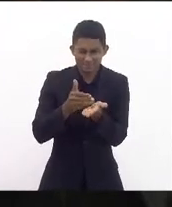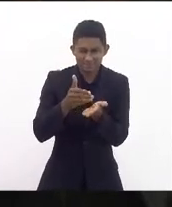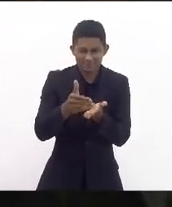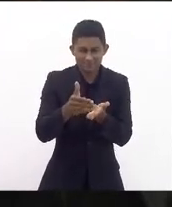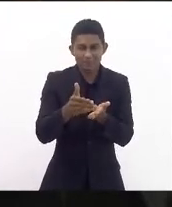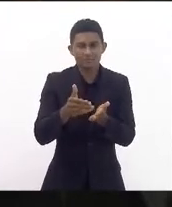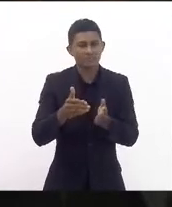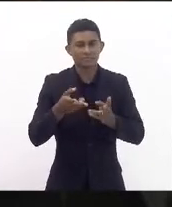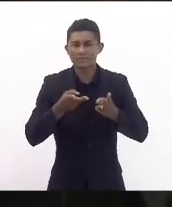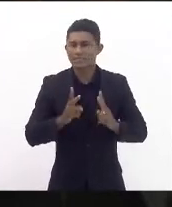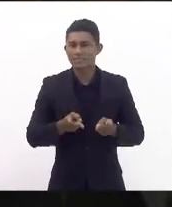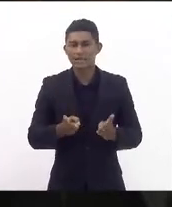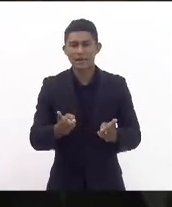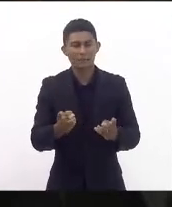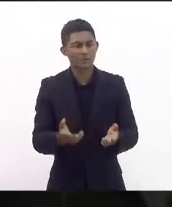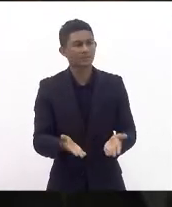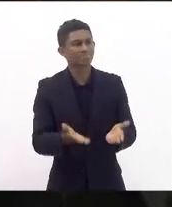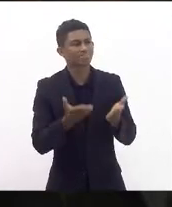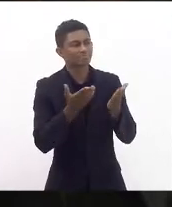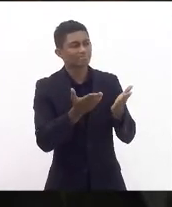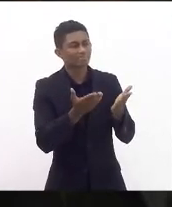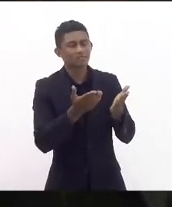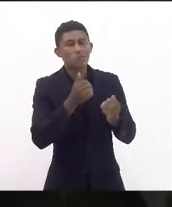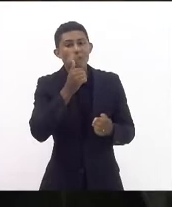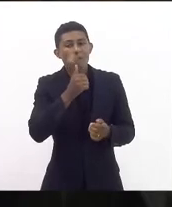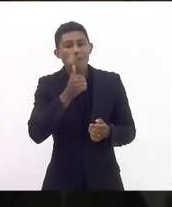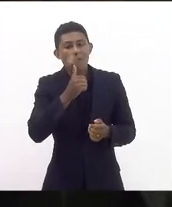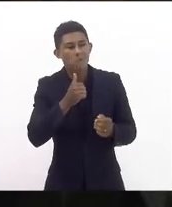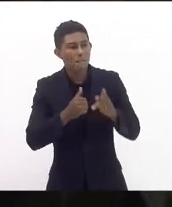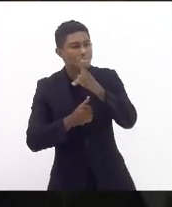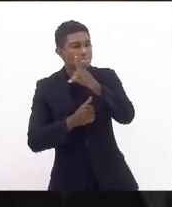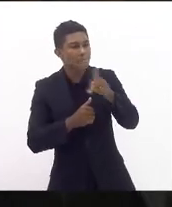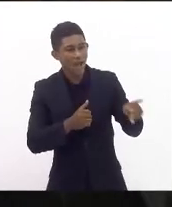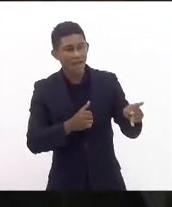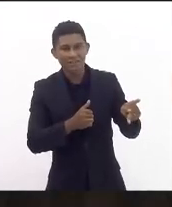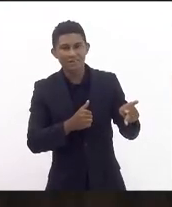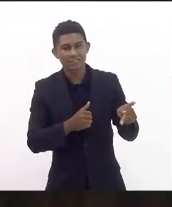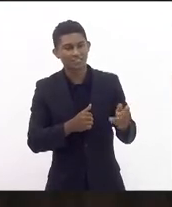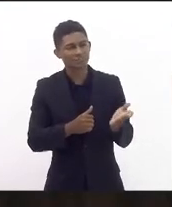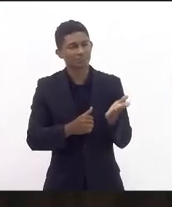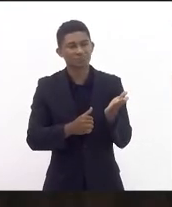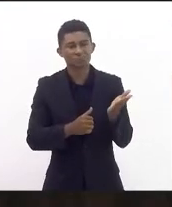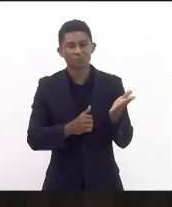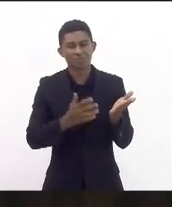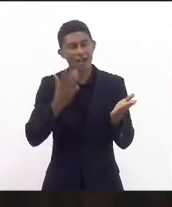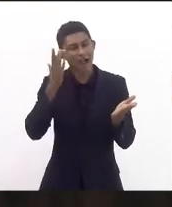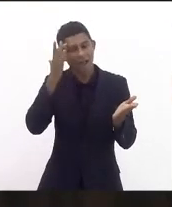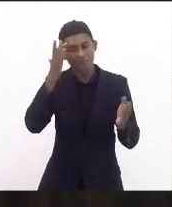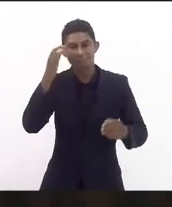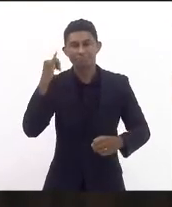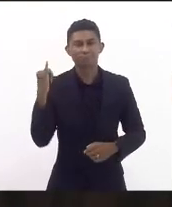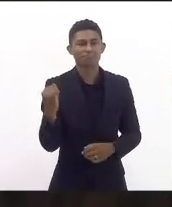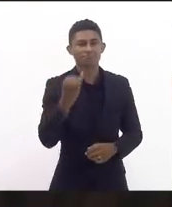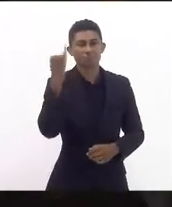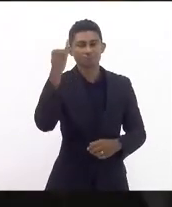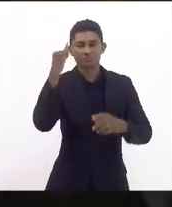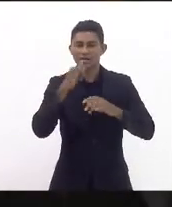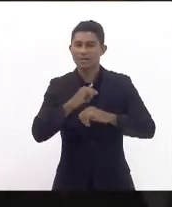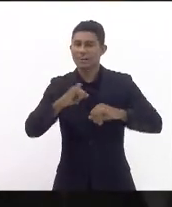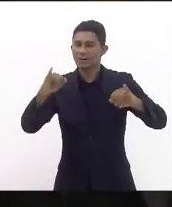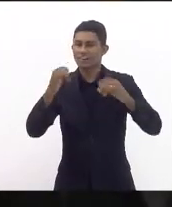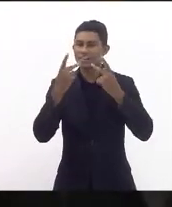e está sempre sendo presidido pela uma deputada Mulher acho importante o registro